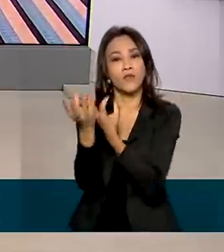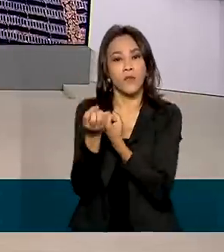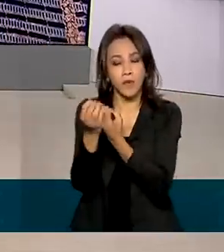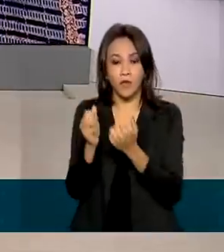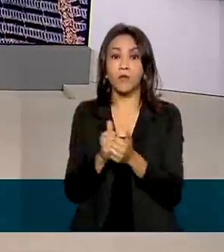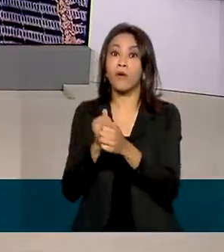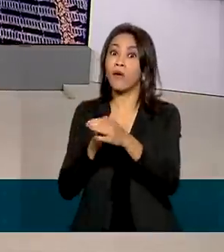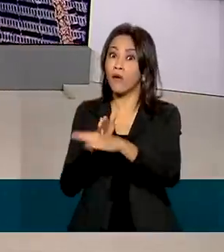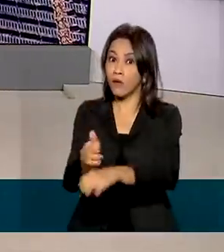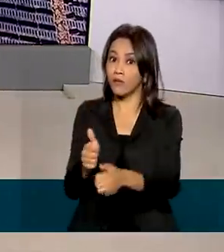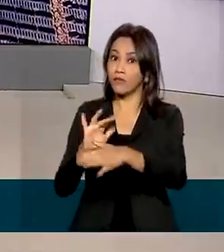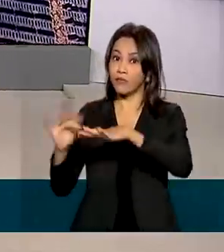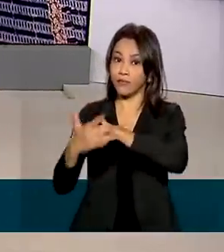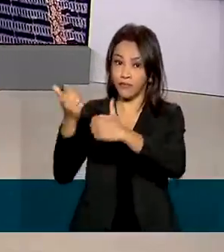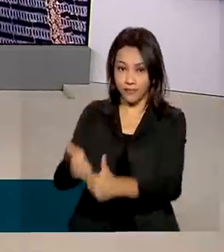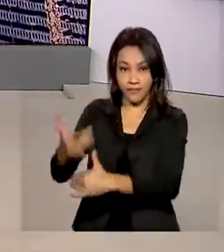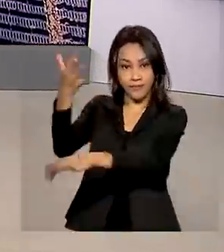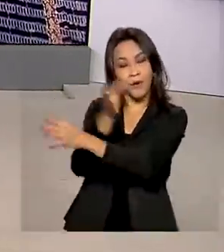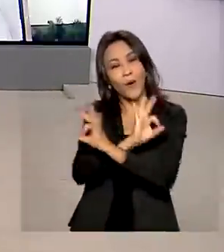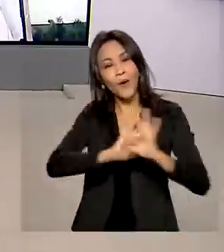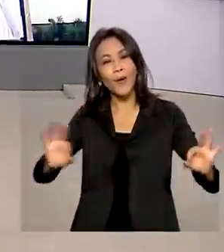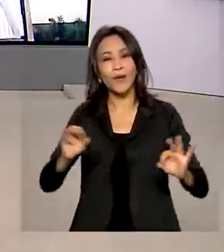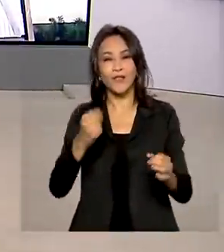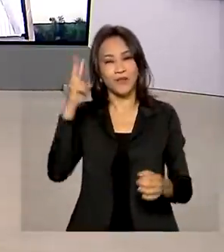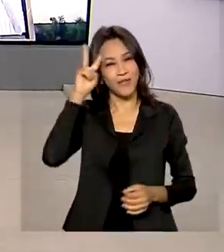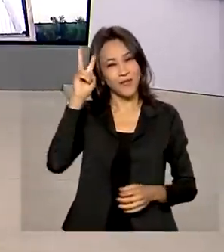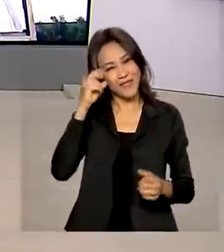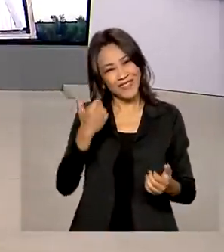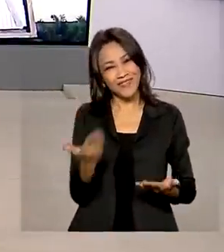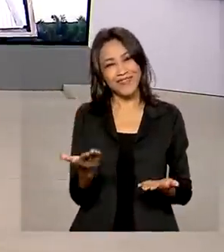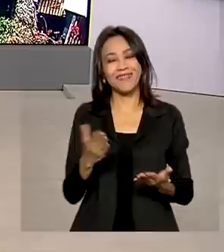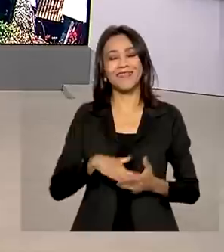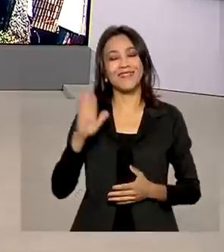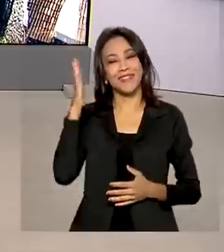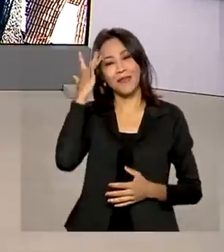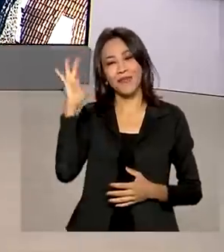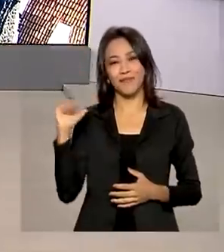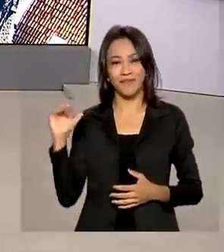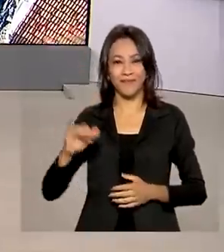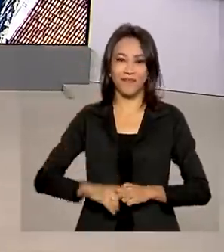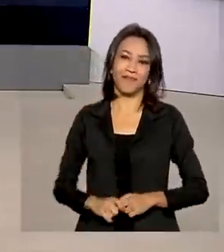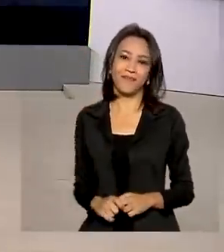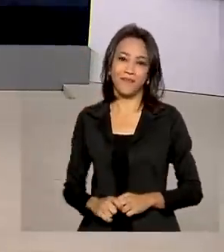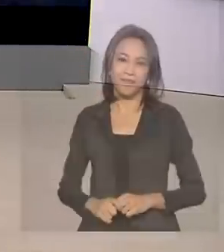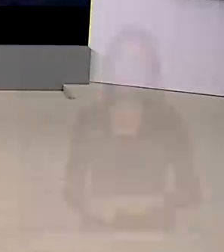acesse as nossas redes sociais. Um ótimo início de semana para você. Até amanhã. Tchau, tchau.